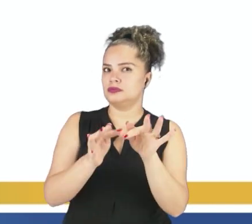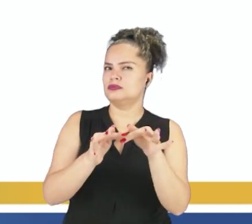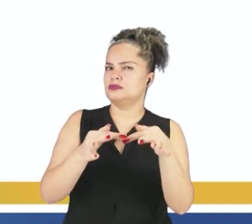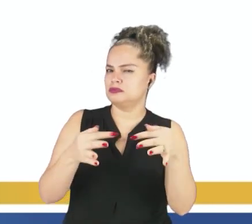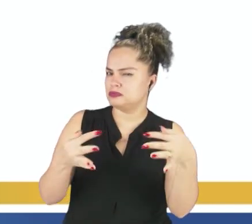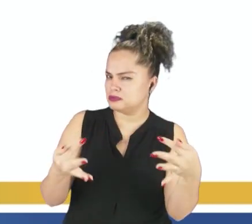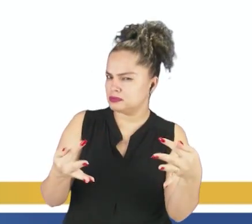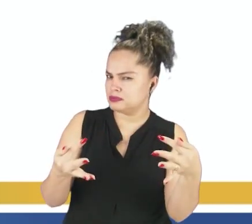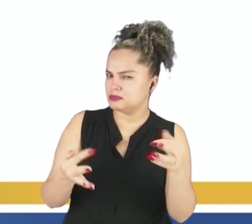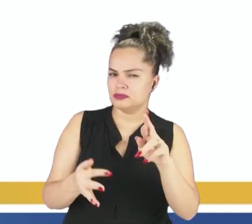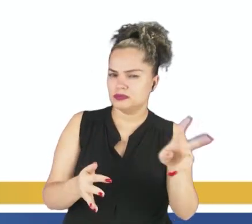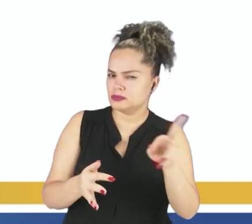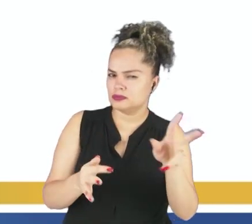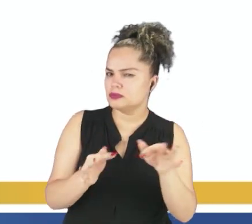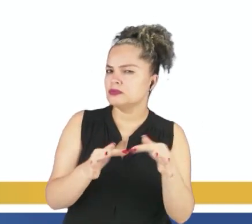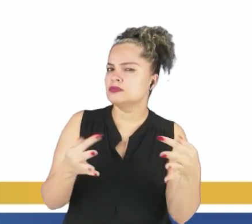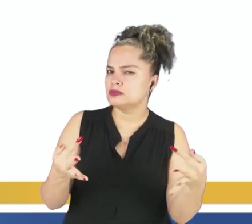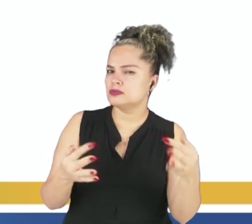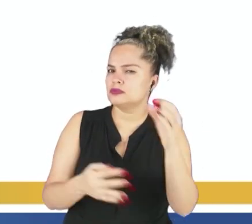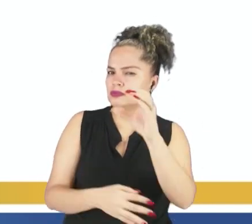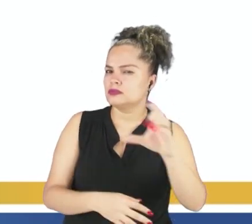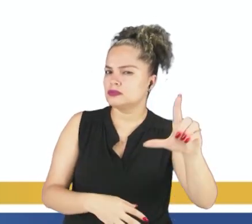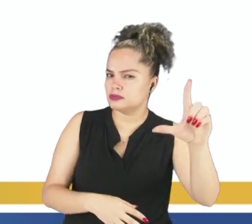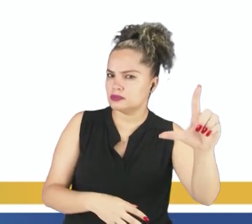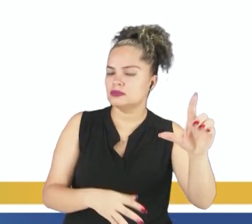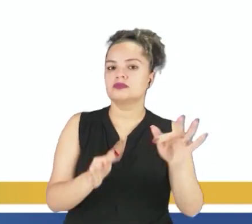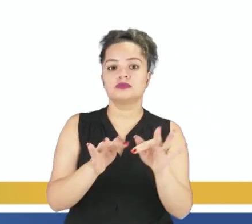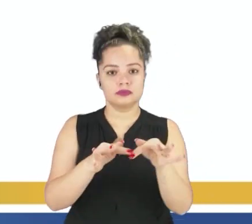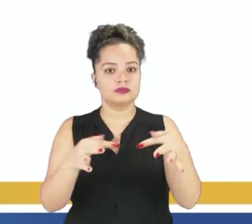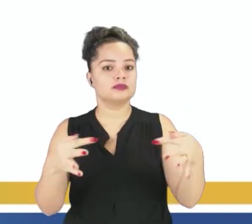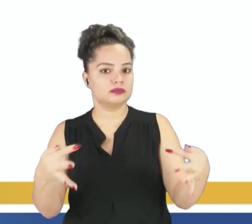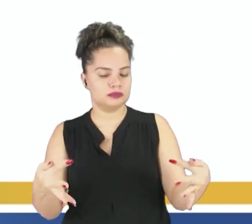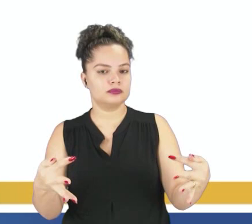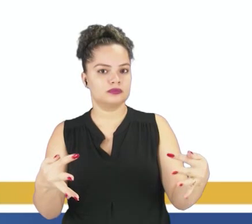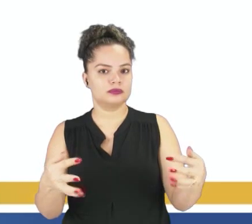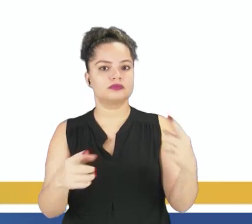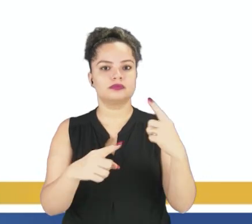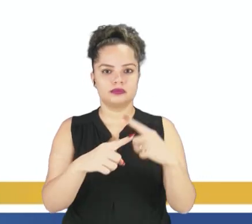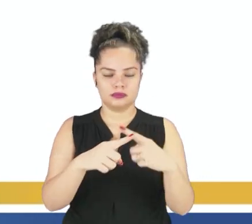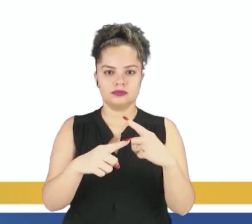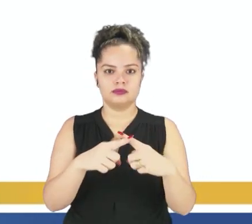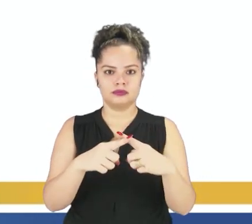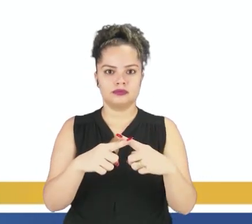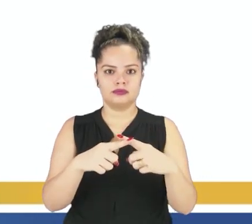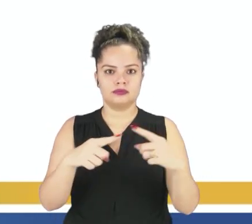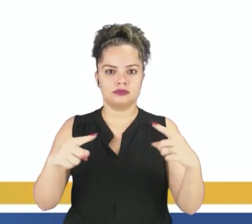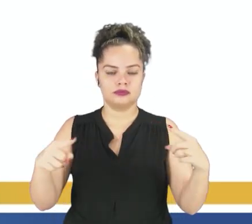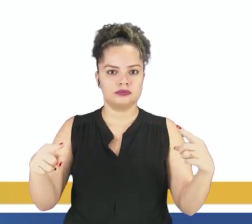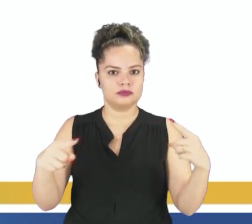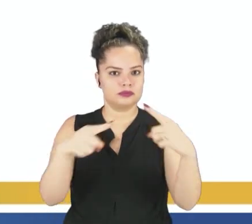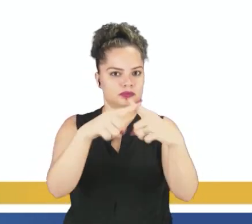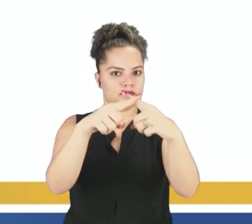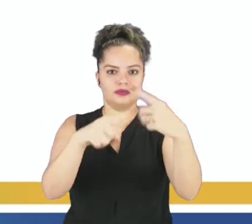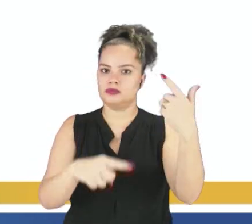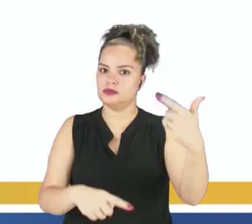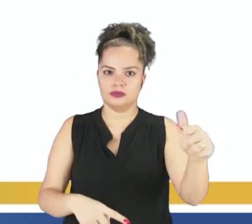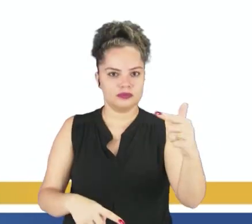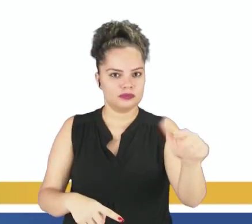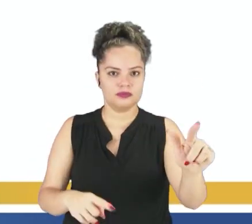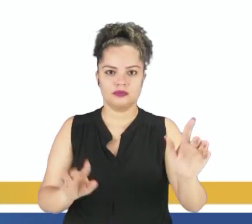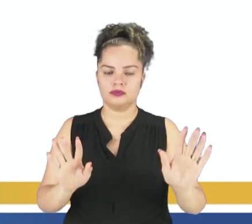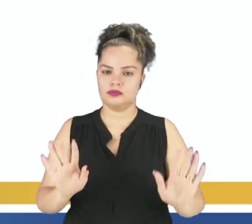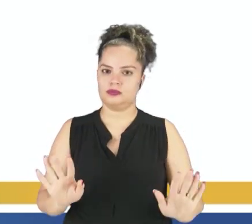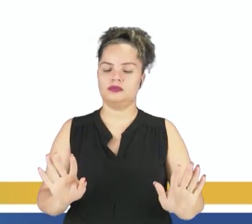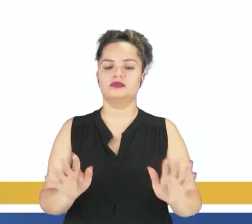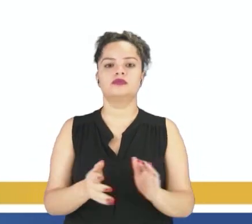ou não simples? Ela é classificada como simples, porque os segmentos não se cruzam, não passam um por cima do